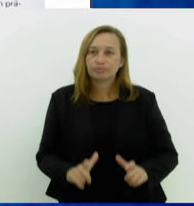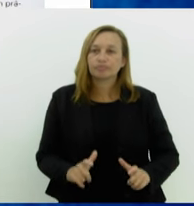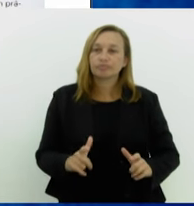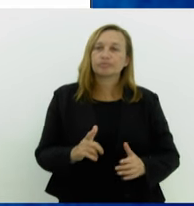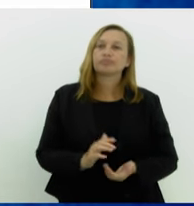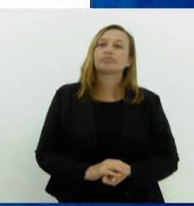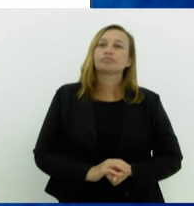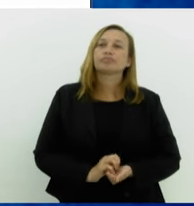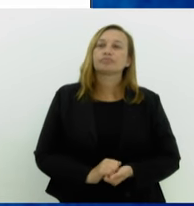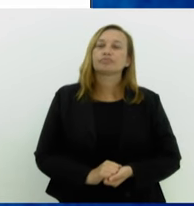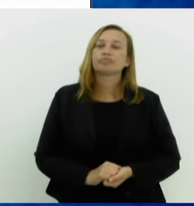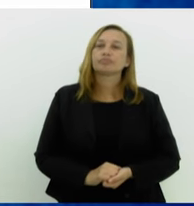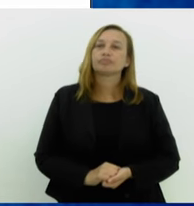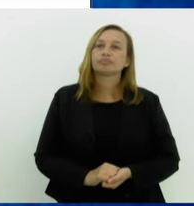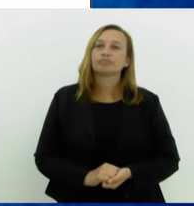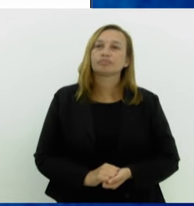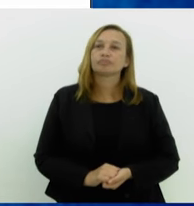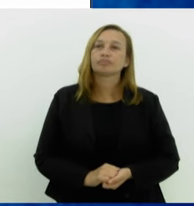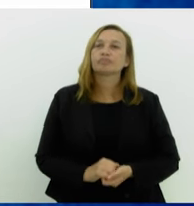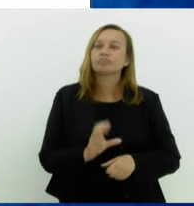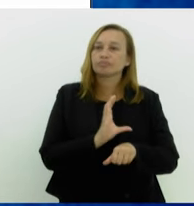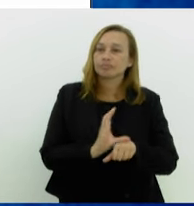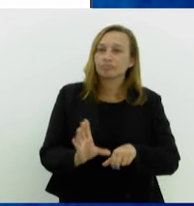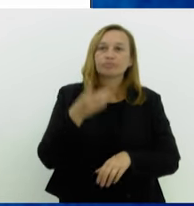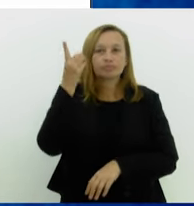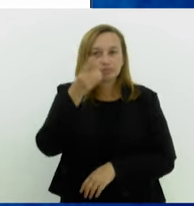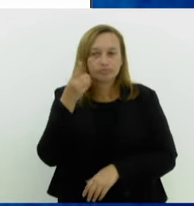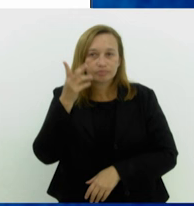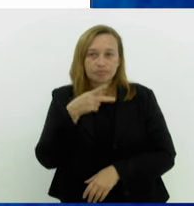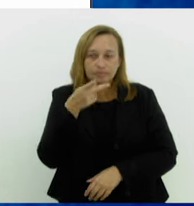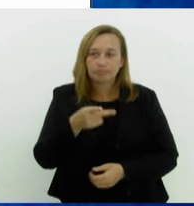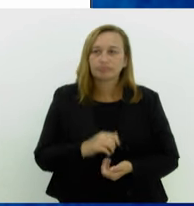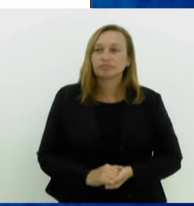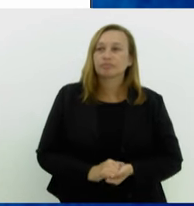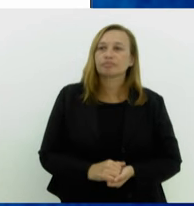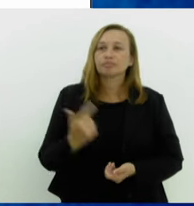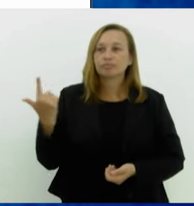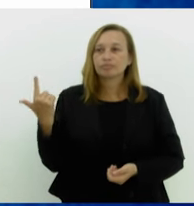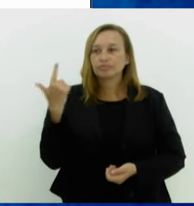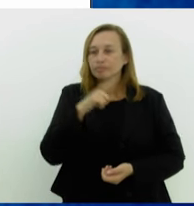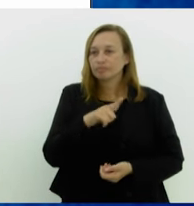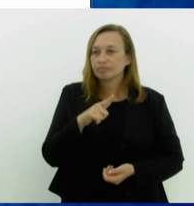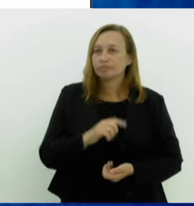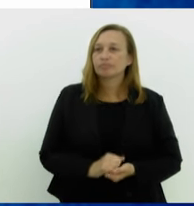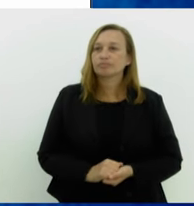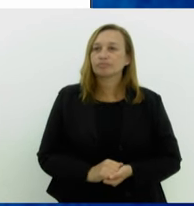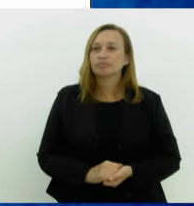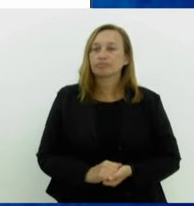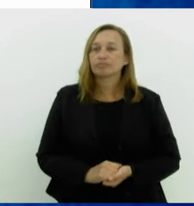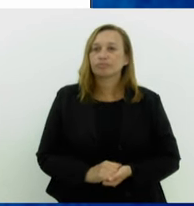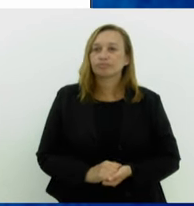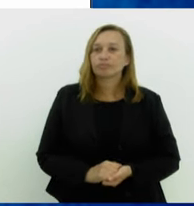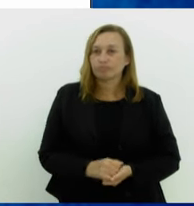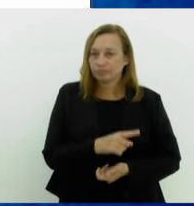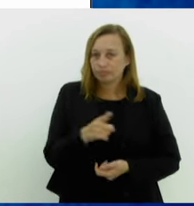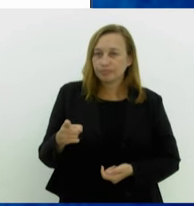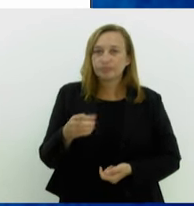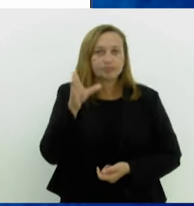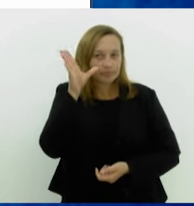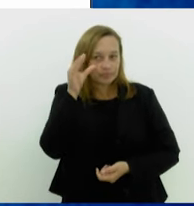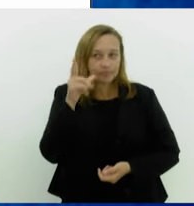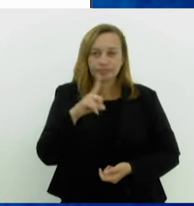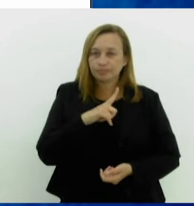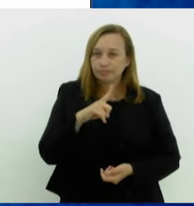segunda parte que é os cursos que a deputada falou a gente consegue inclusive se vocês tiverem algum interesse